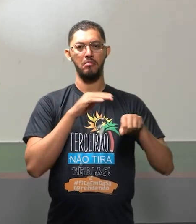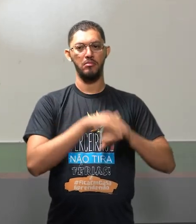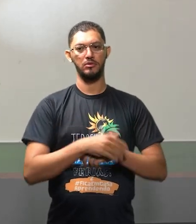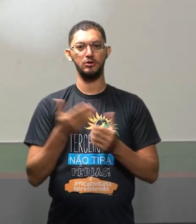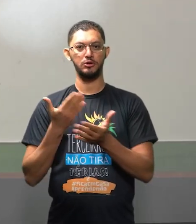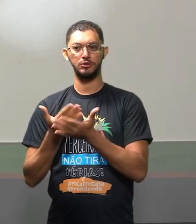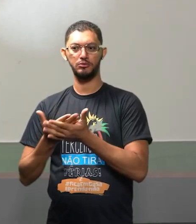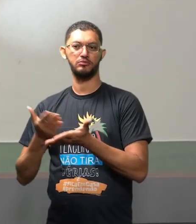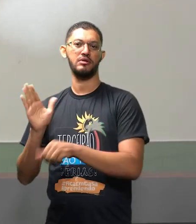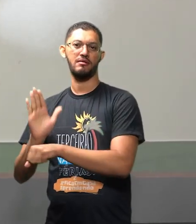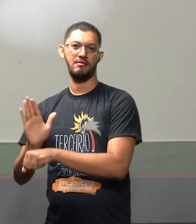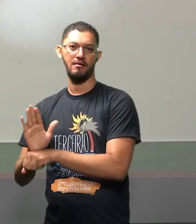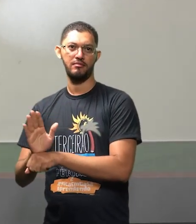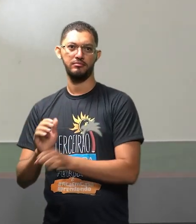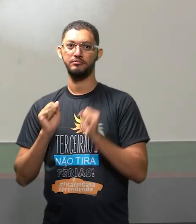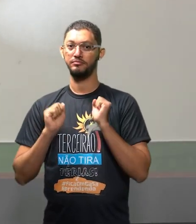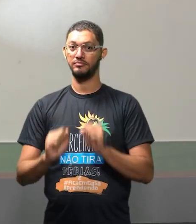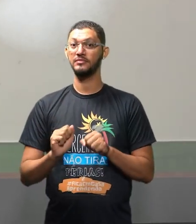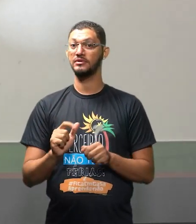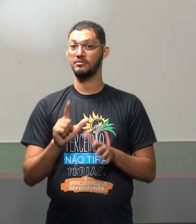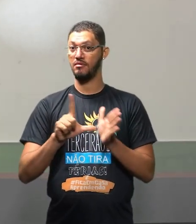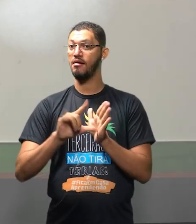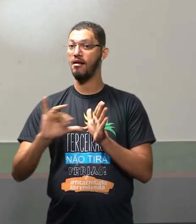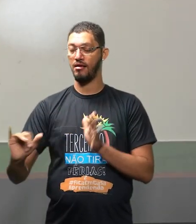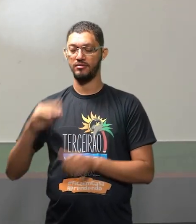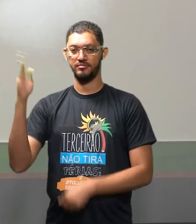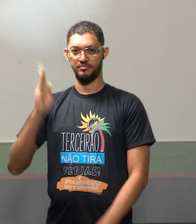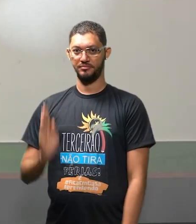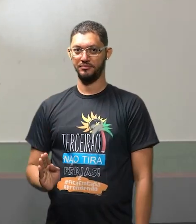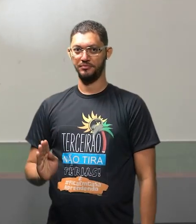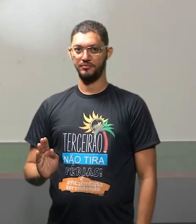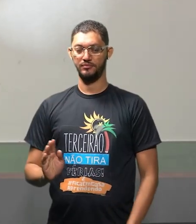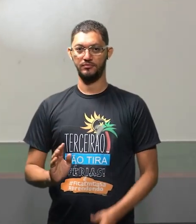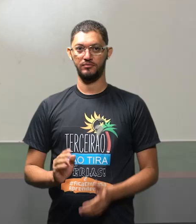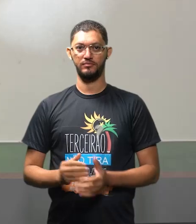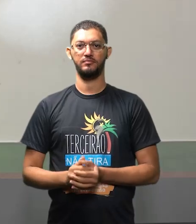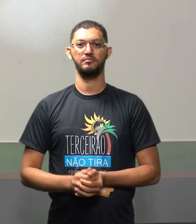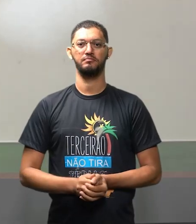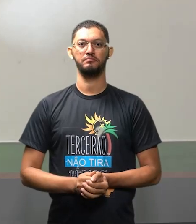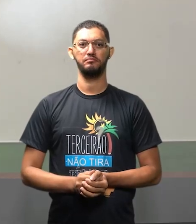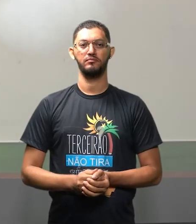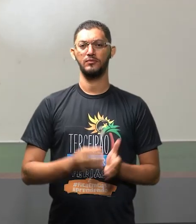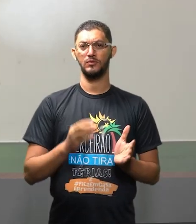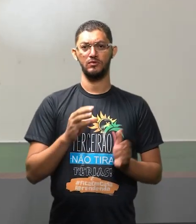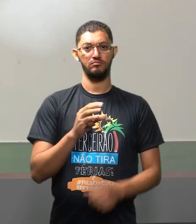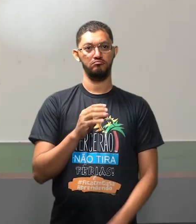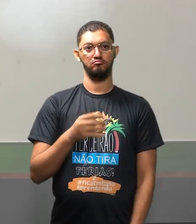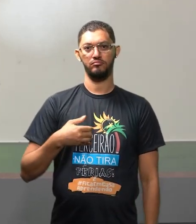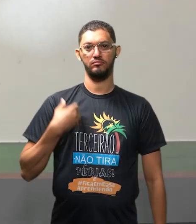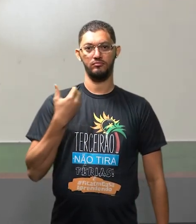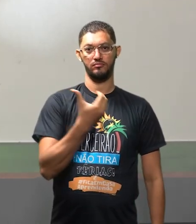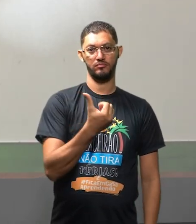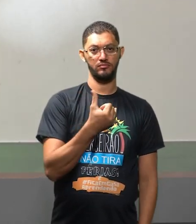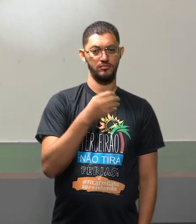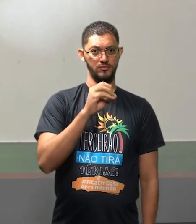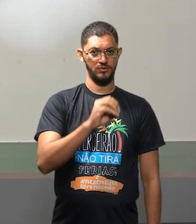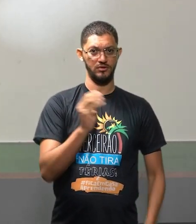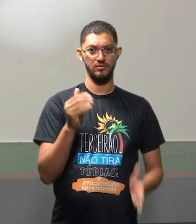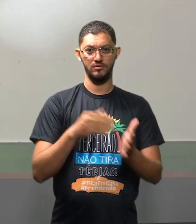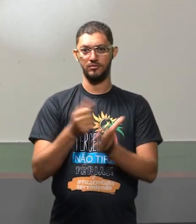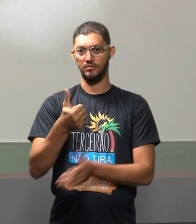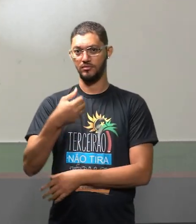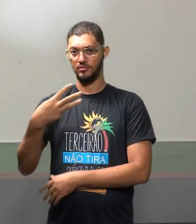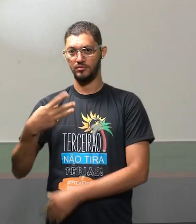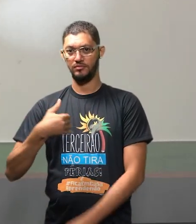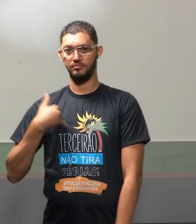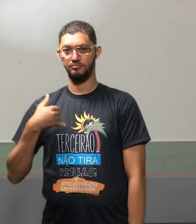condição de aprendiz, é o que diz a lei brasileira. Do 0 aos 13 anos,